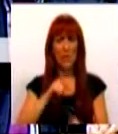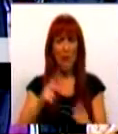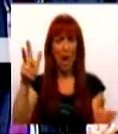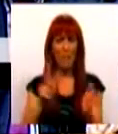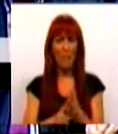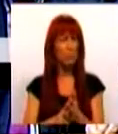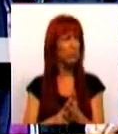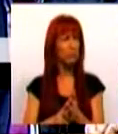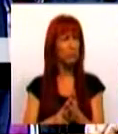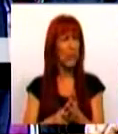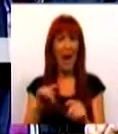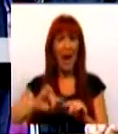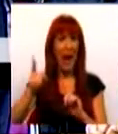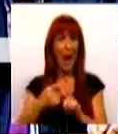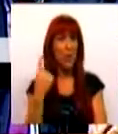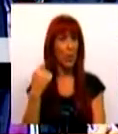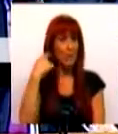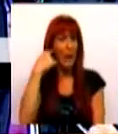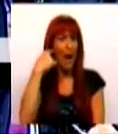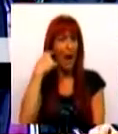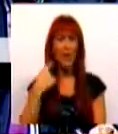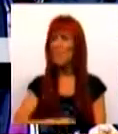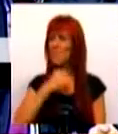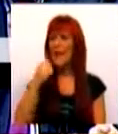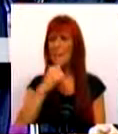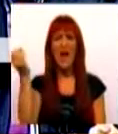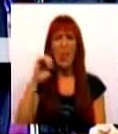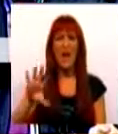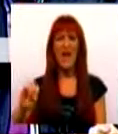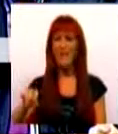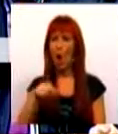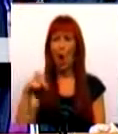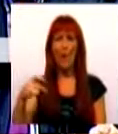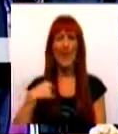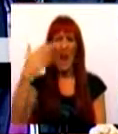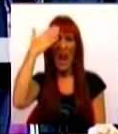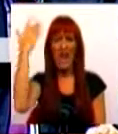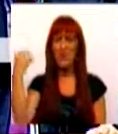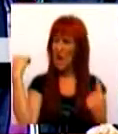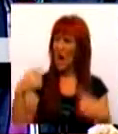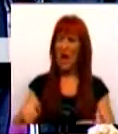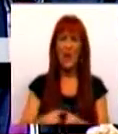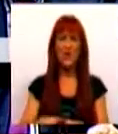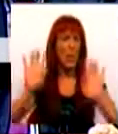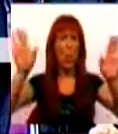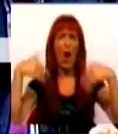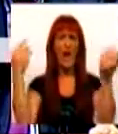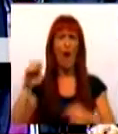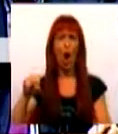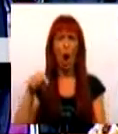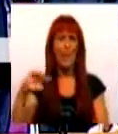aprovada há um ano, quando não havia qualquer OPA, nem previsão da existência de qualquer